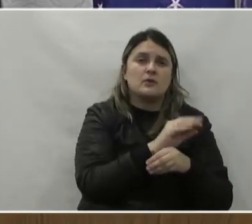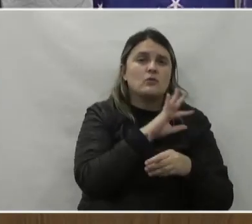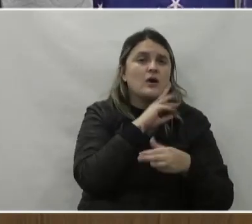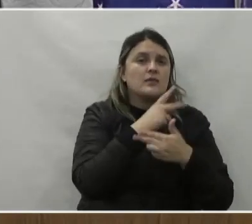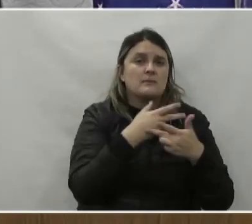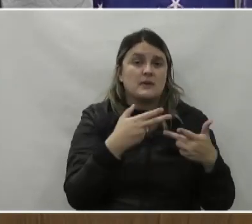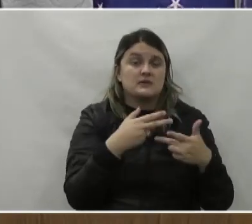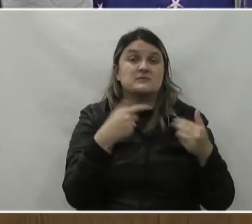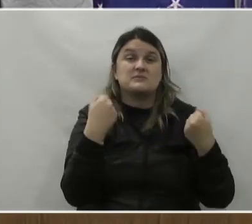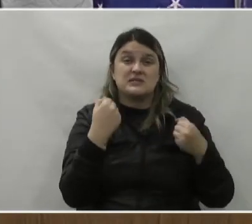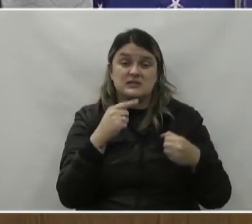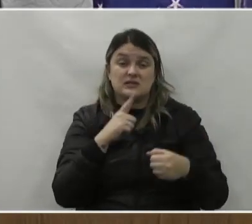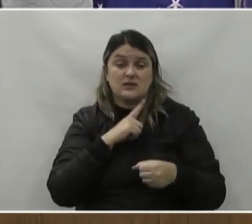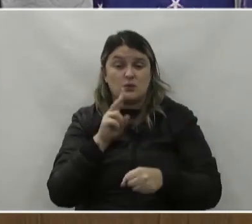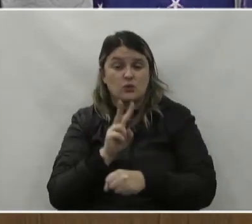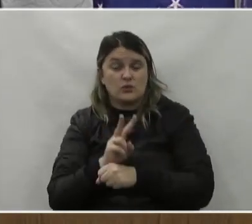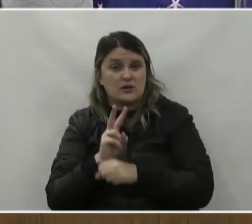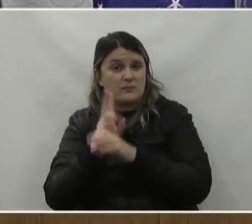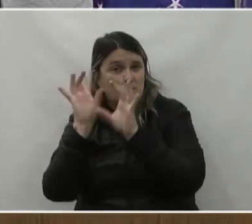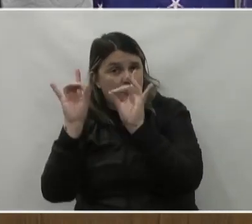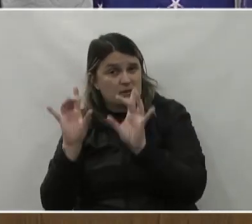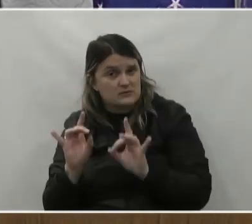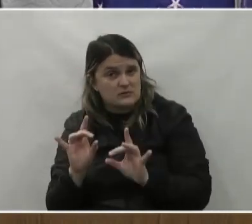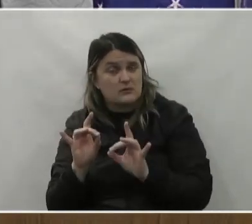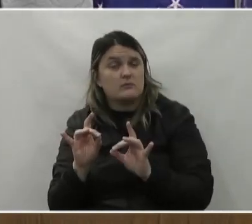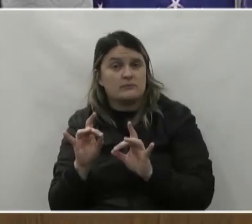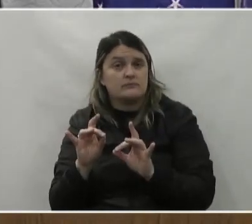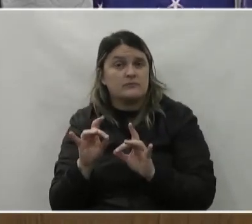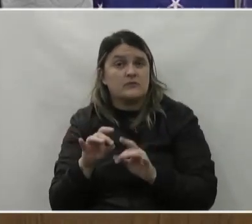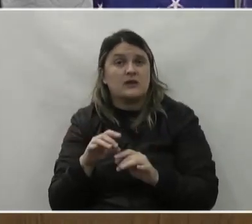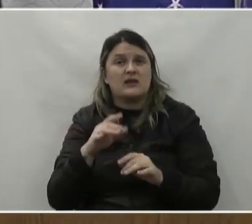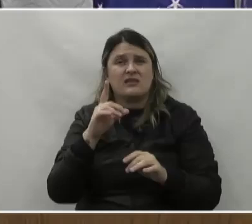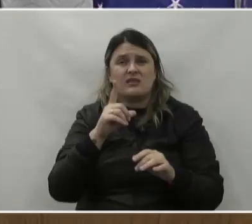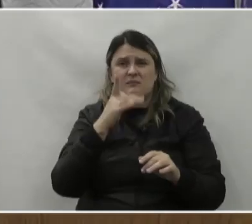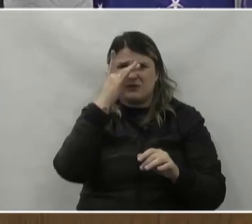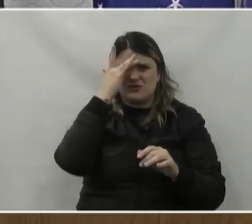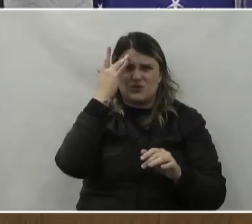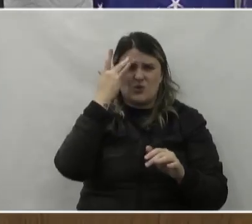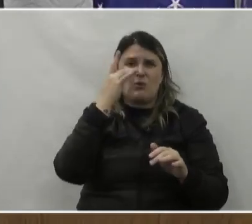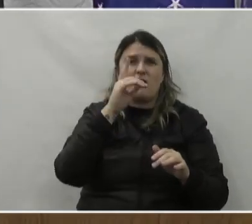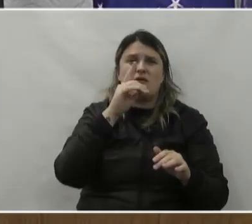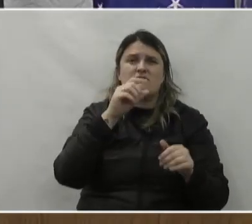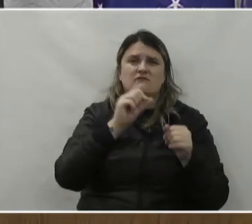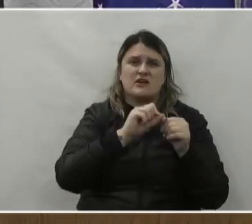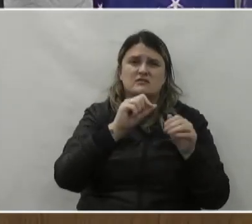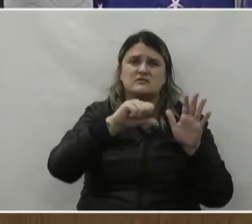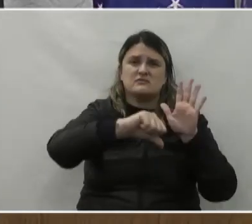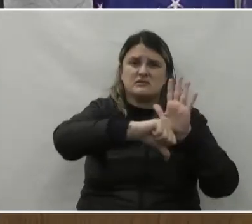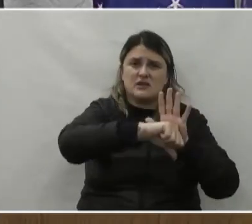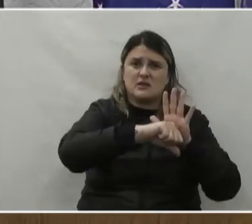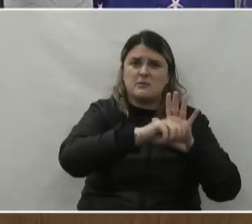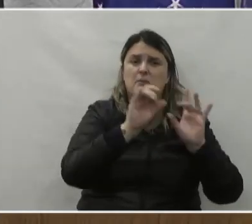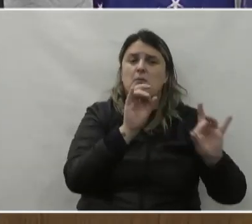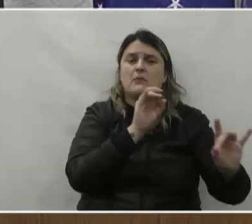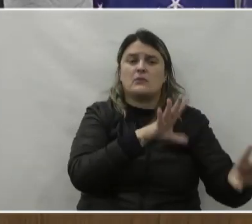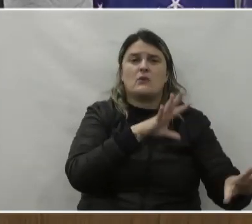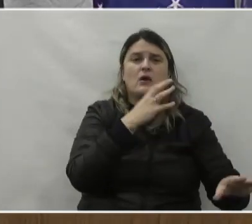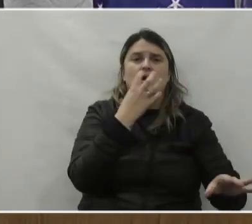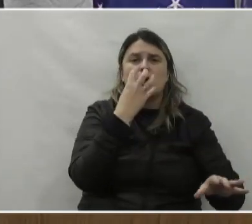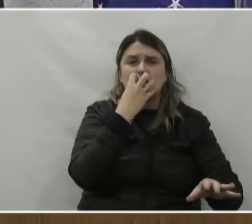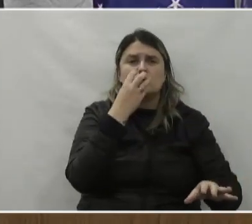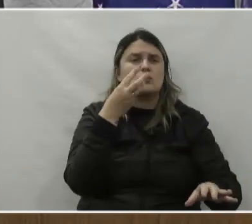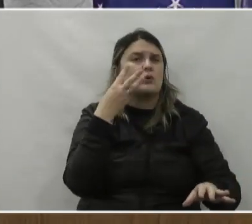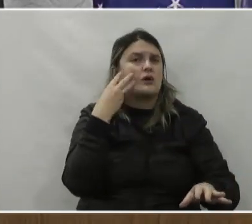responsável. Justificativa. É recorrente o crime de abandono em nosso município, a quantidade de animais em